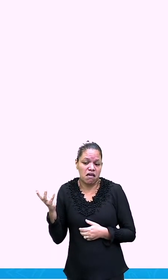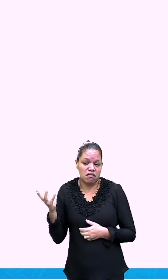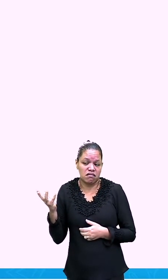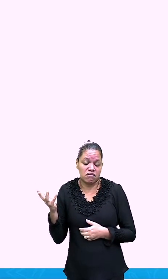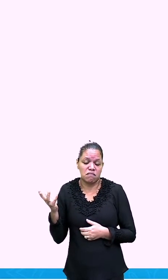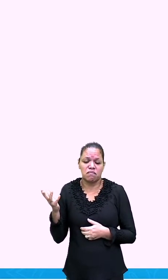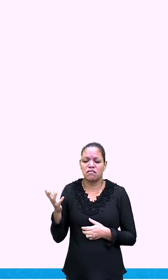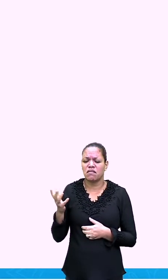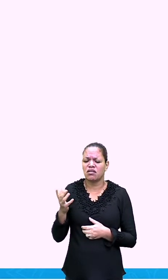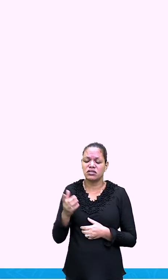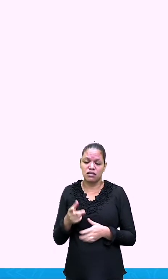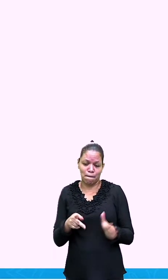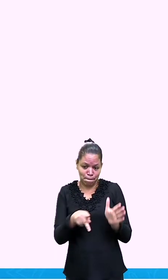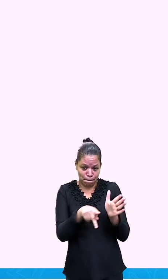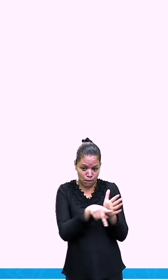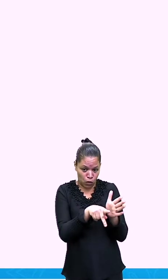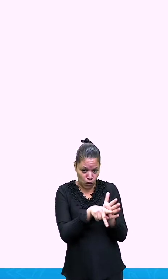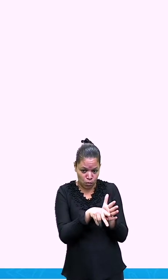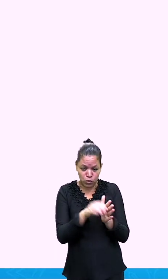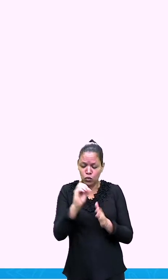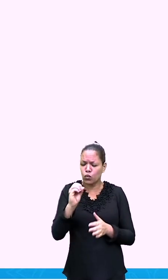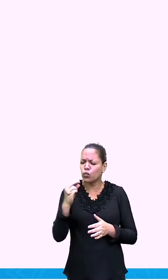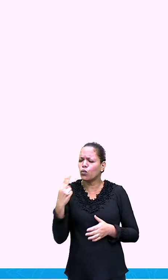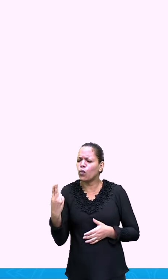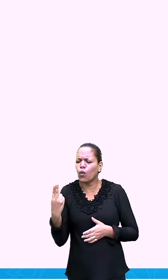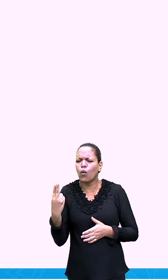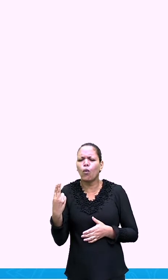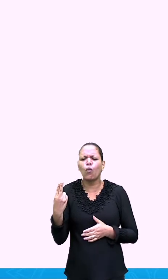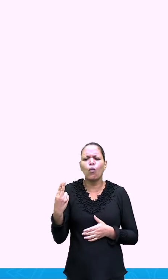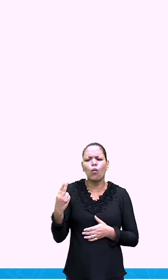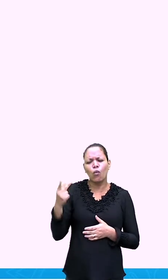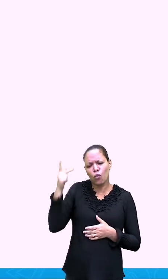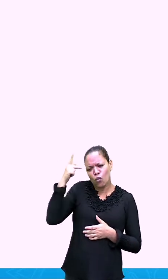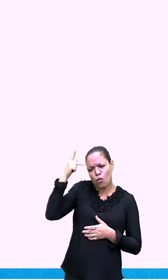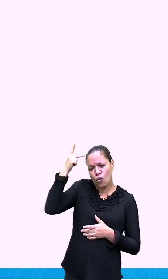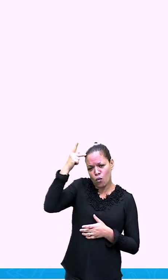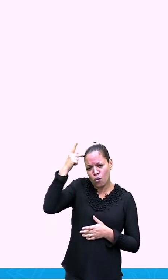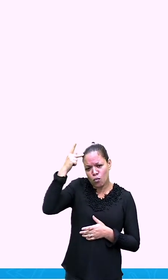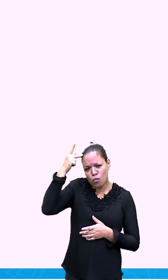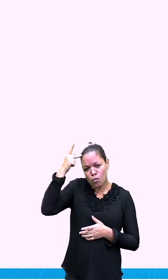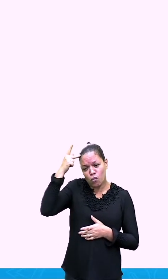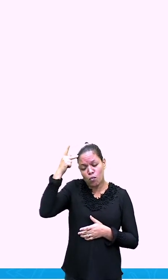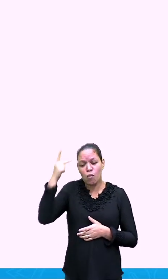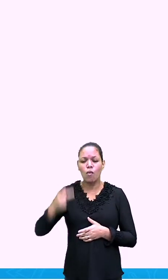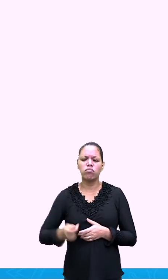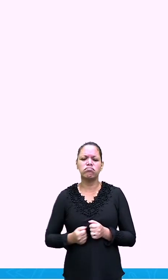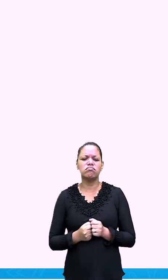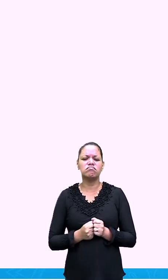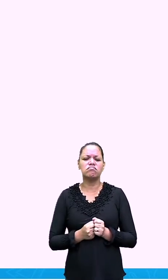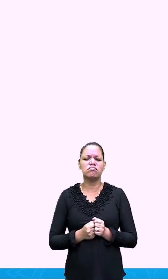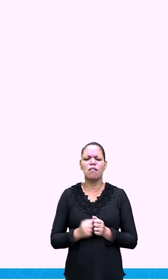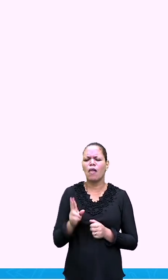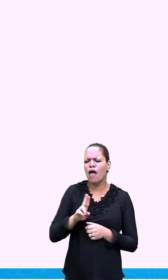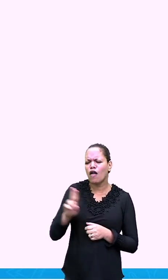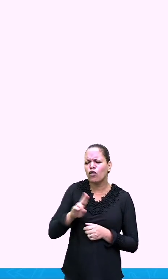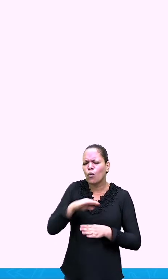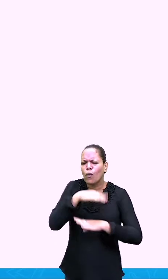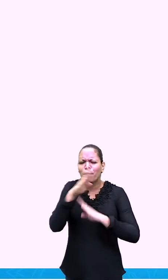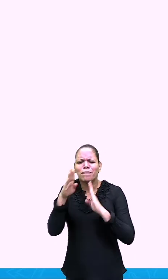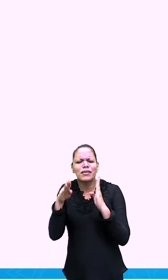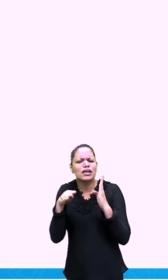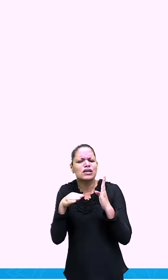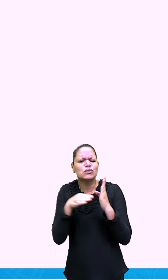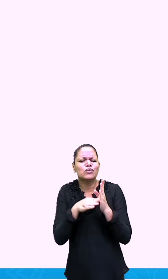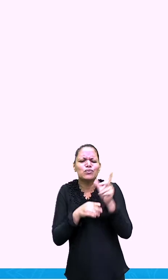Substantivos comuns são aqueles que dão nome a todos os seres de uma mesma espécie. Eles são escritos com